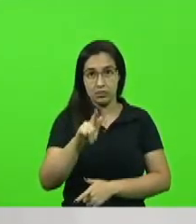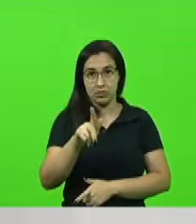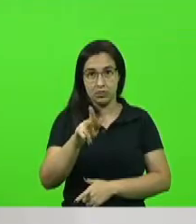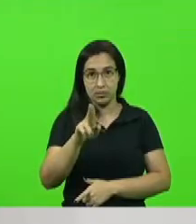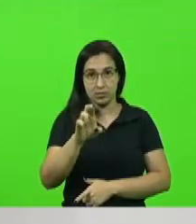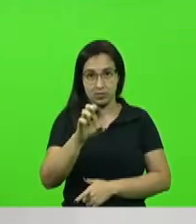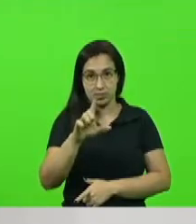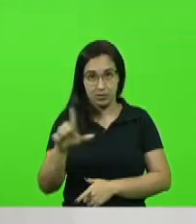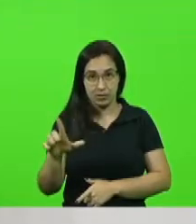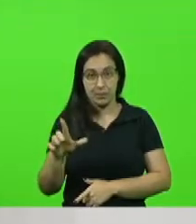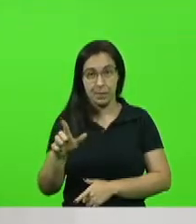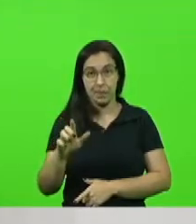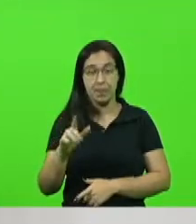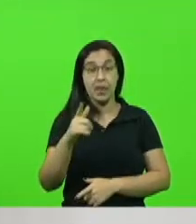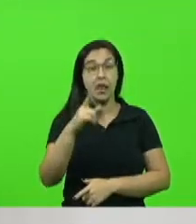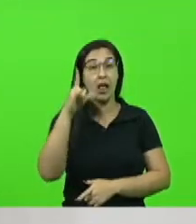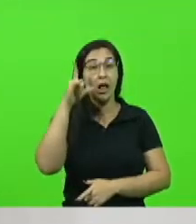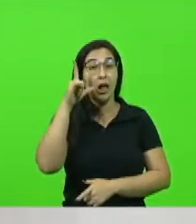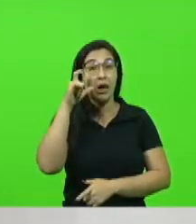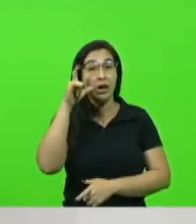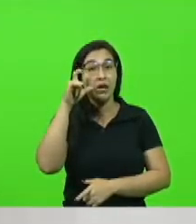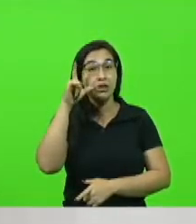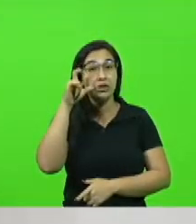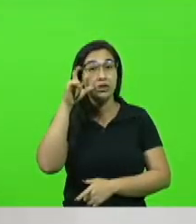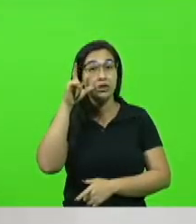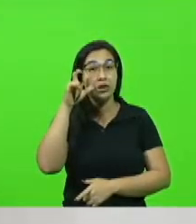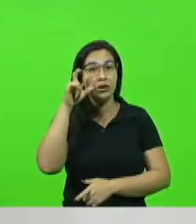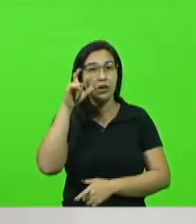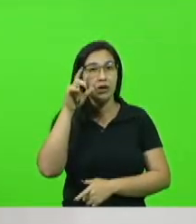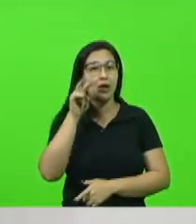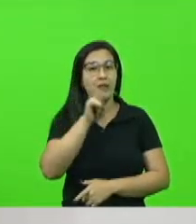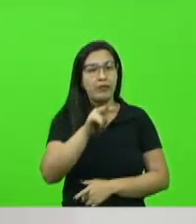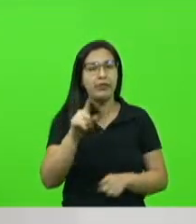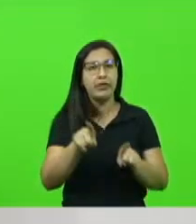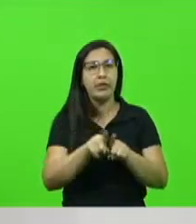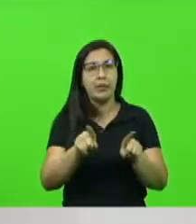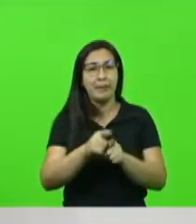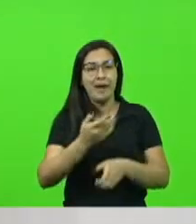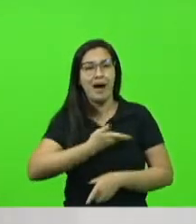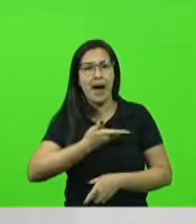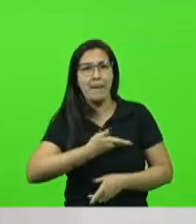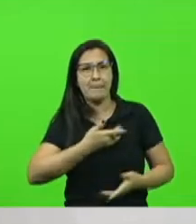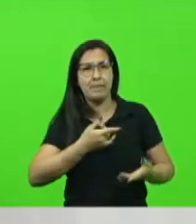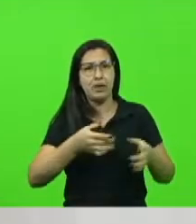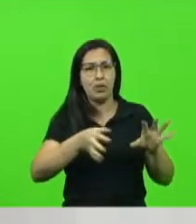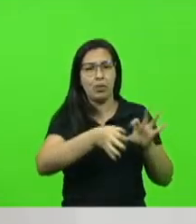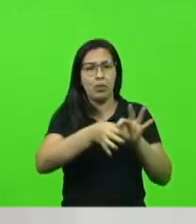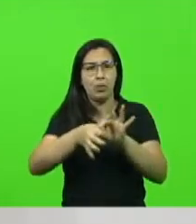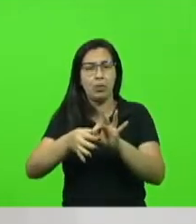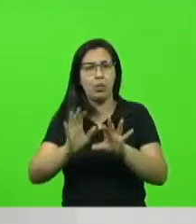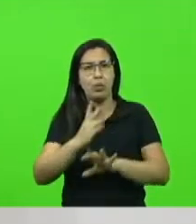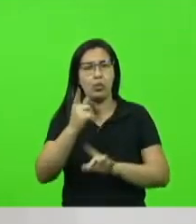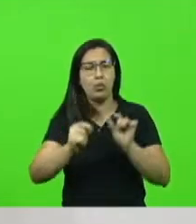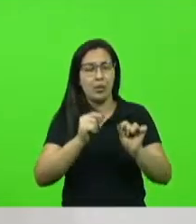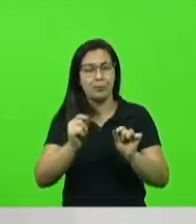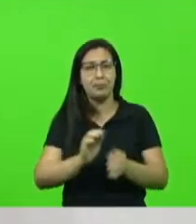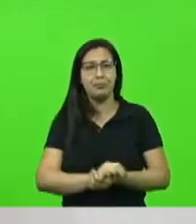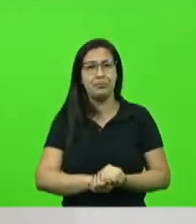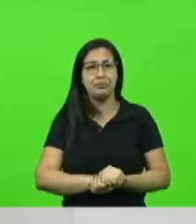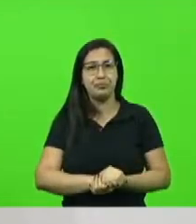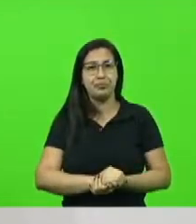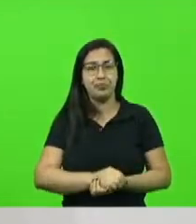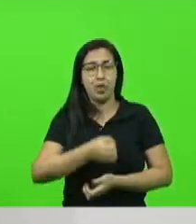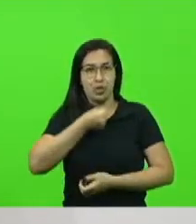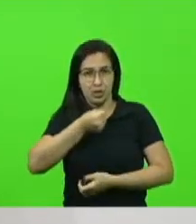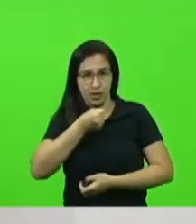ir no Instagram de amigas delas. E eu disse até numa entrevista lá que eu gostaria que